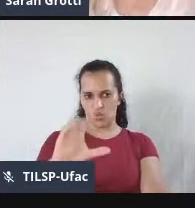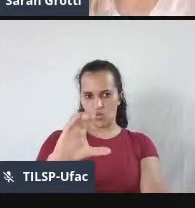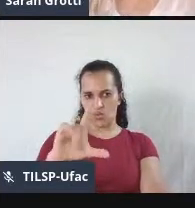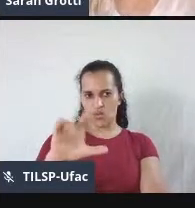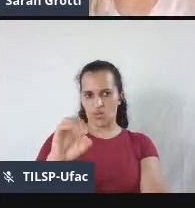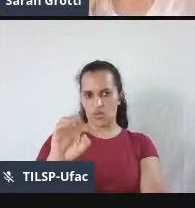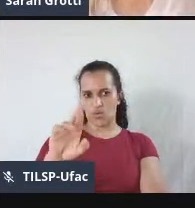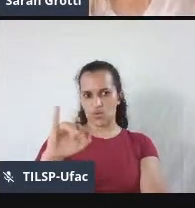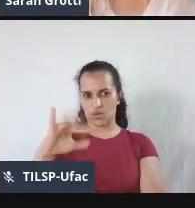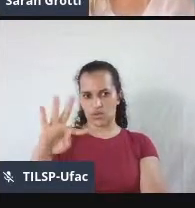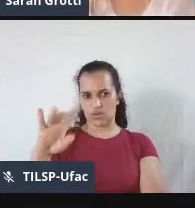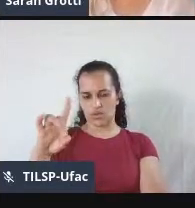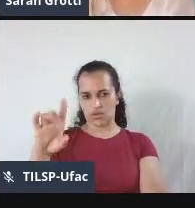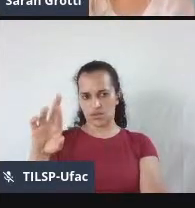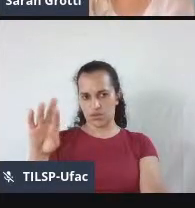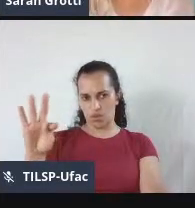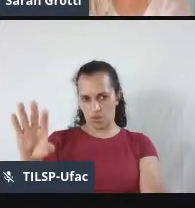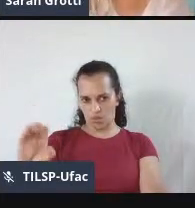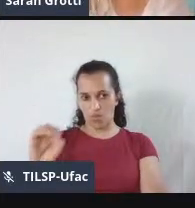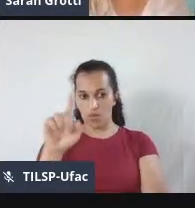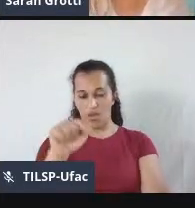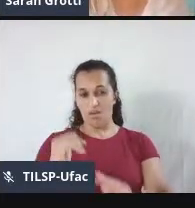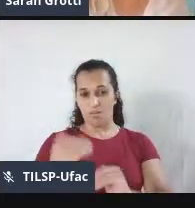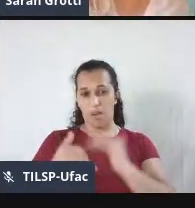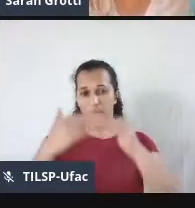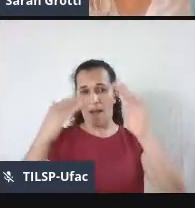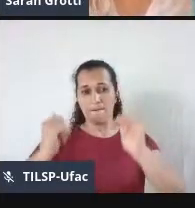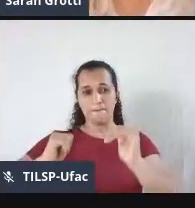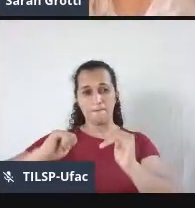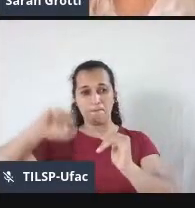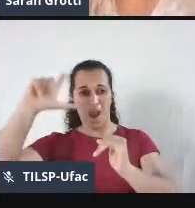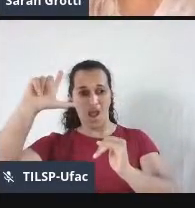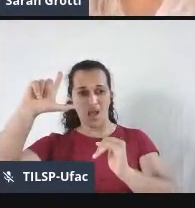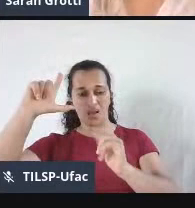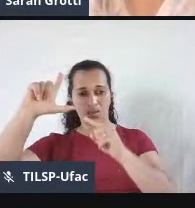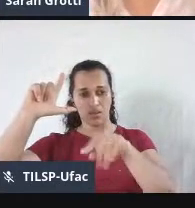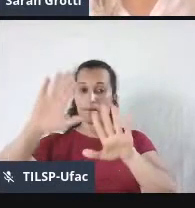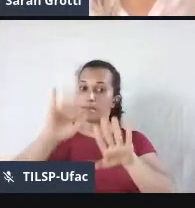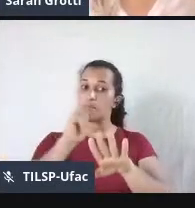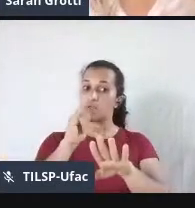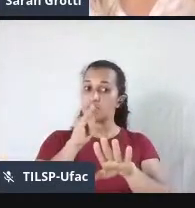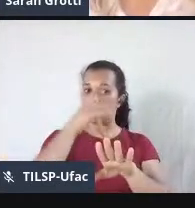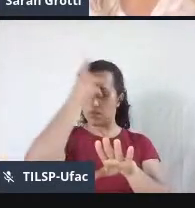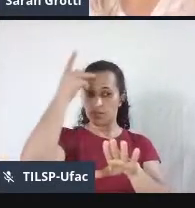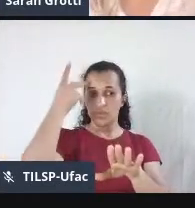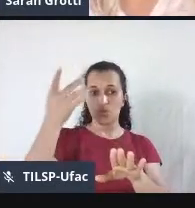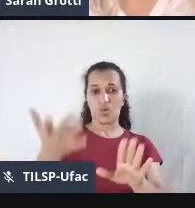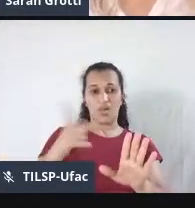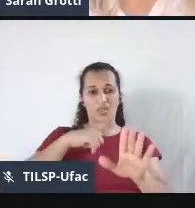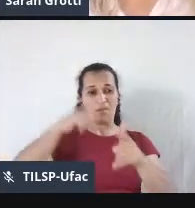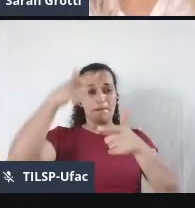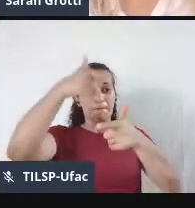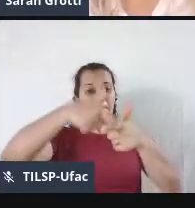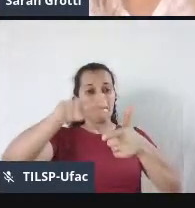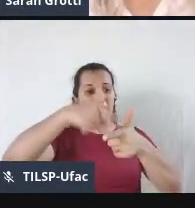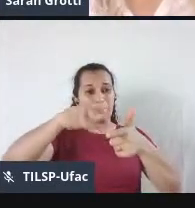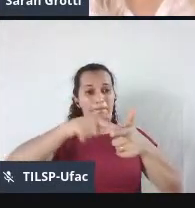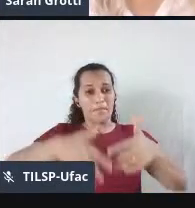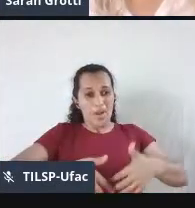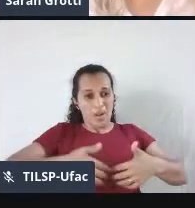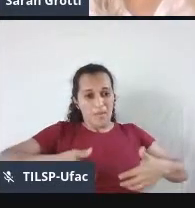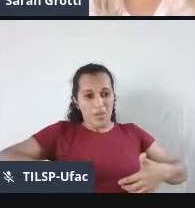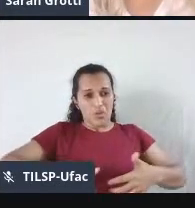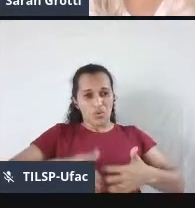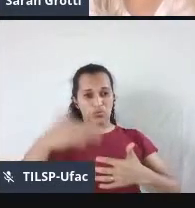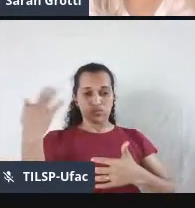da vitamina B12. Então, por exemplo, indivíduos que têm gastrite, que a gastrite não está regulada, está atacada,